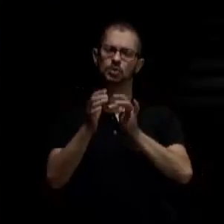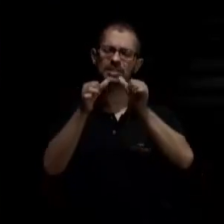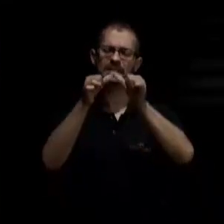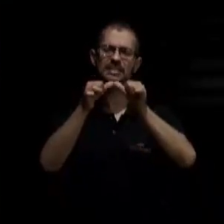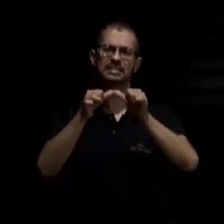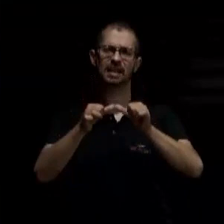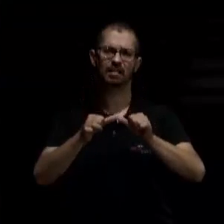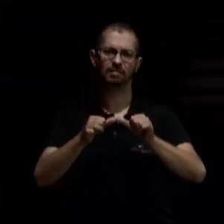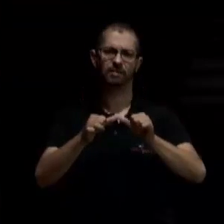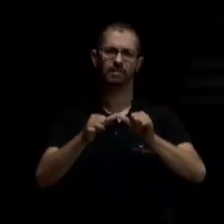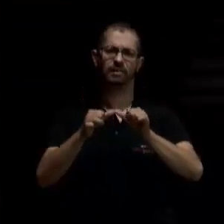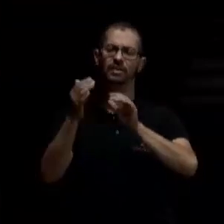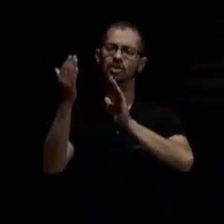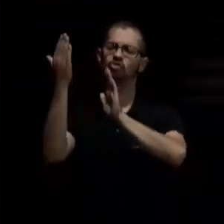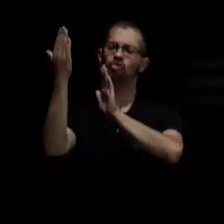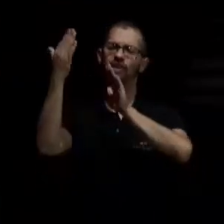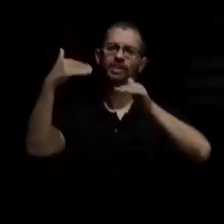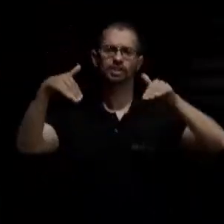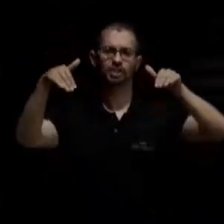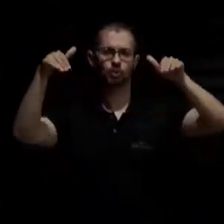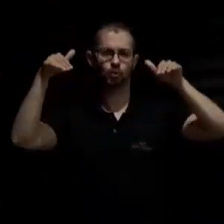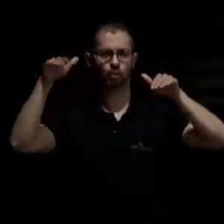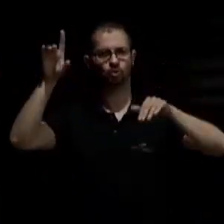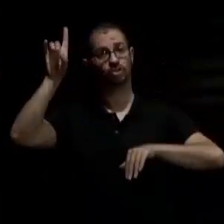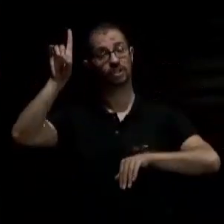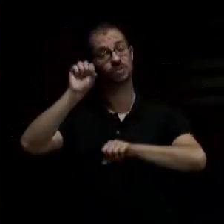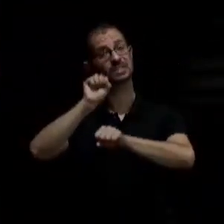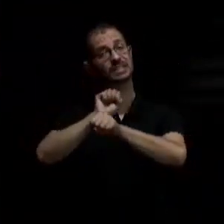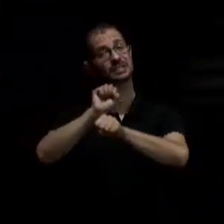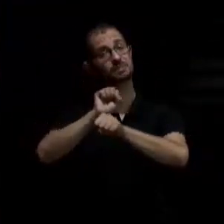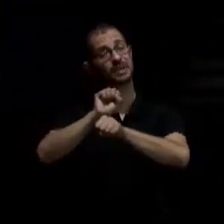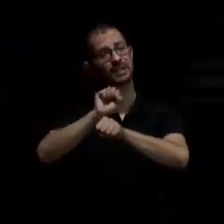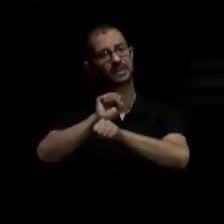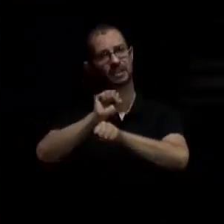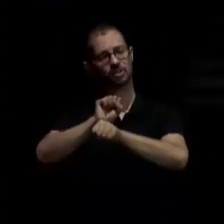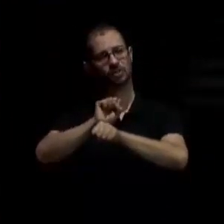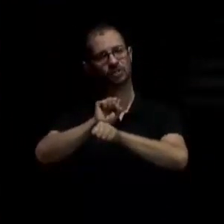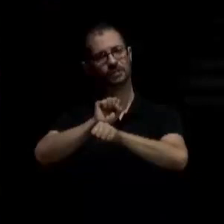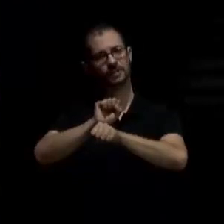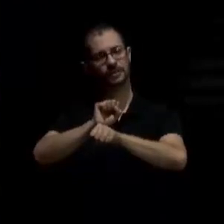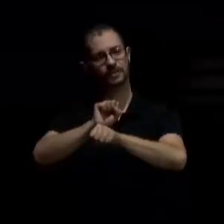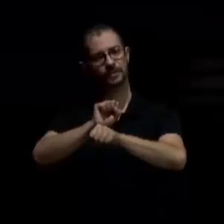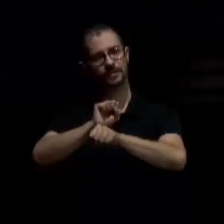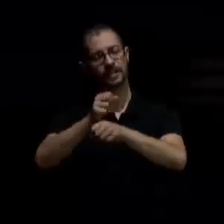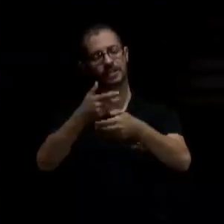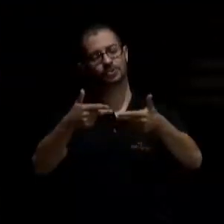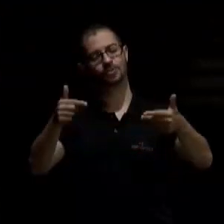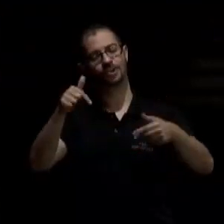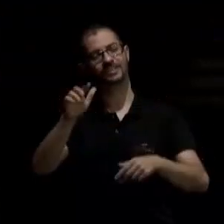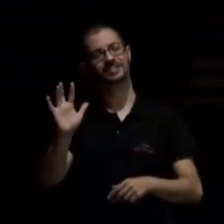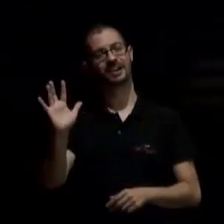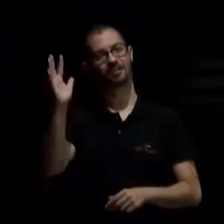lá diante do trono de Deus, esperando só a consecução dos fatos. Mas